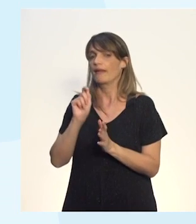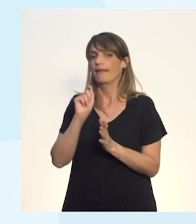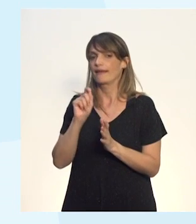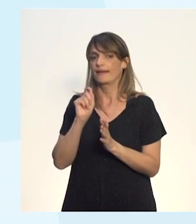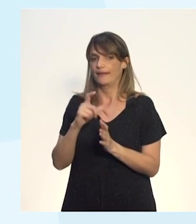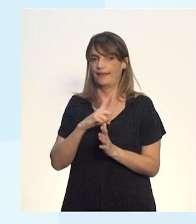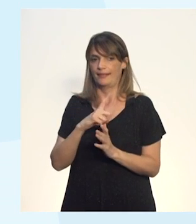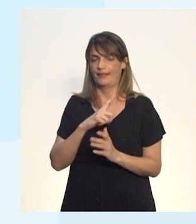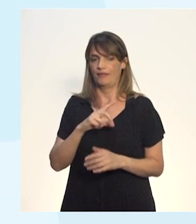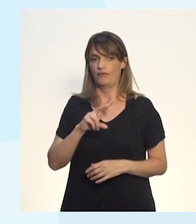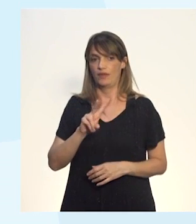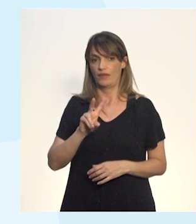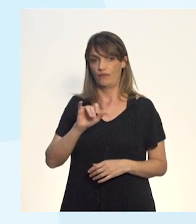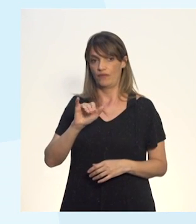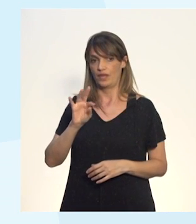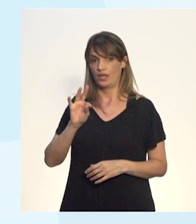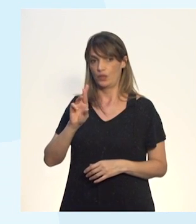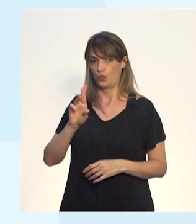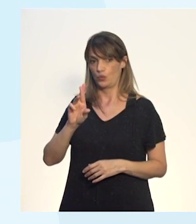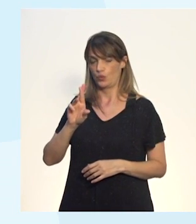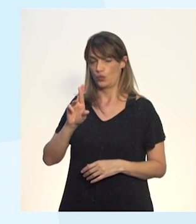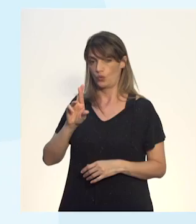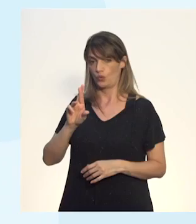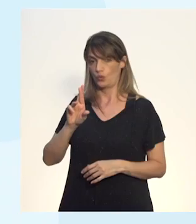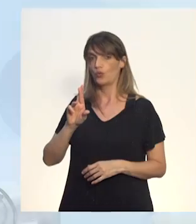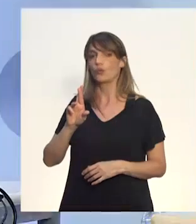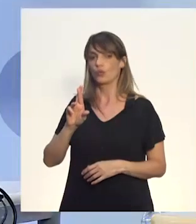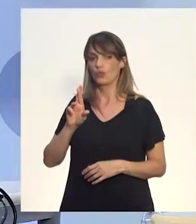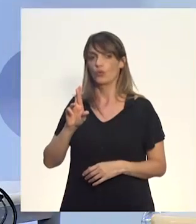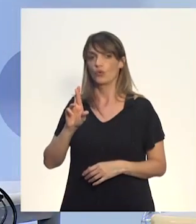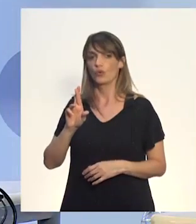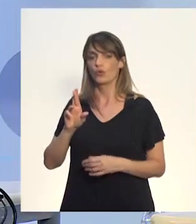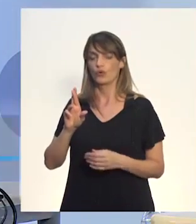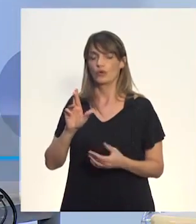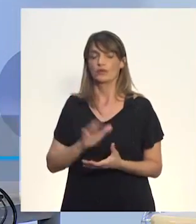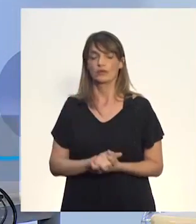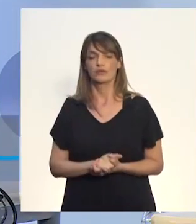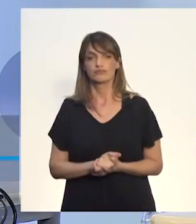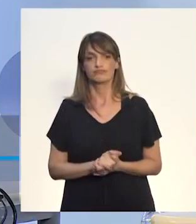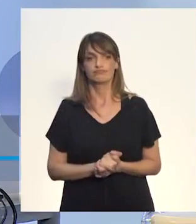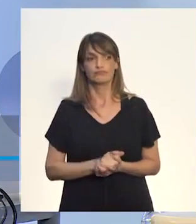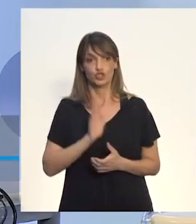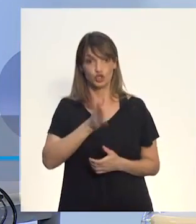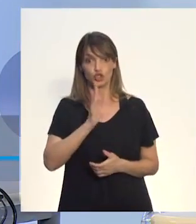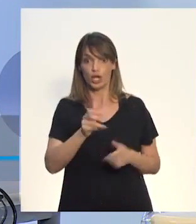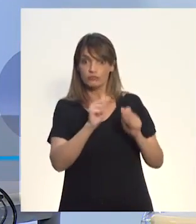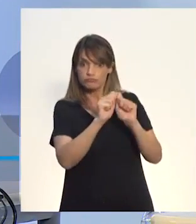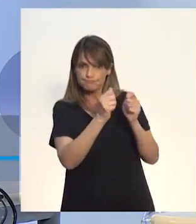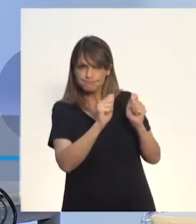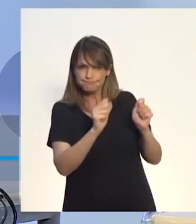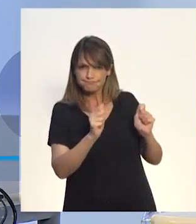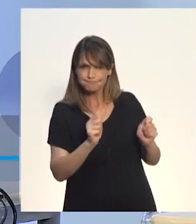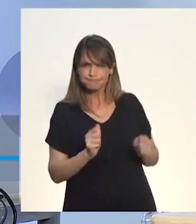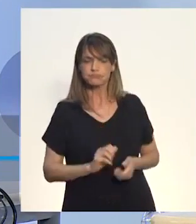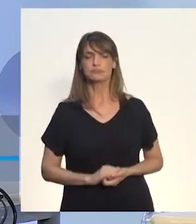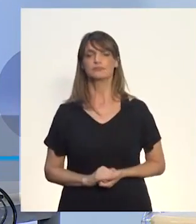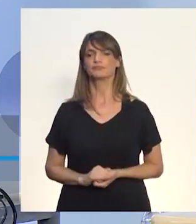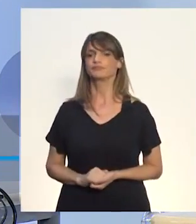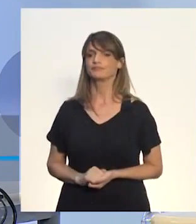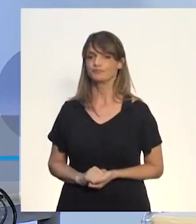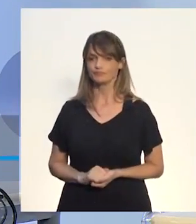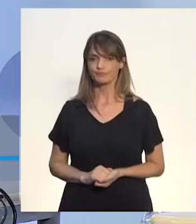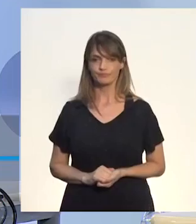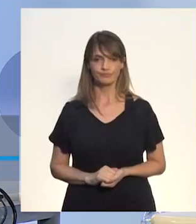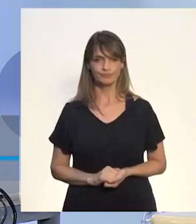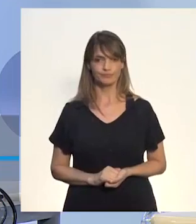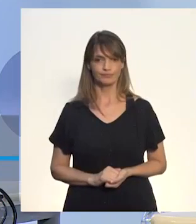o Victor Hugo, muito merecidamente, foi um deles, né? E aí, então, já contei para vocês que a